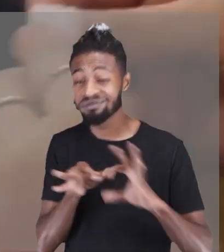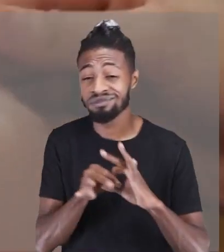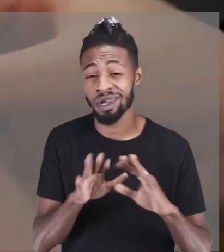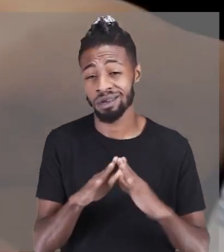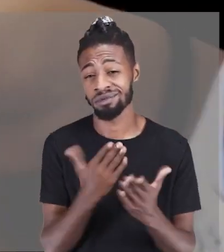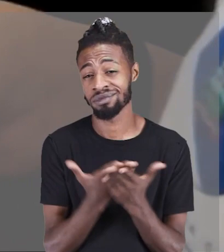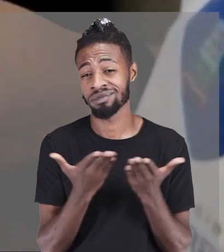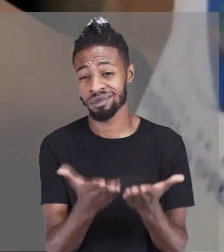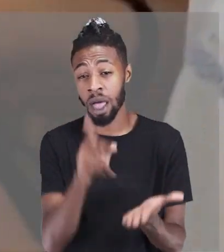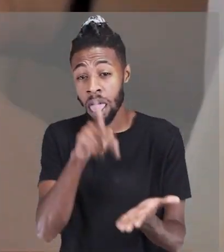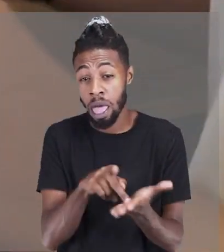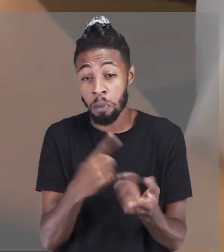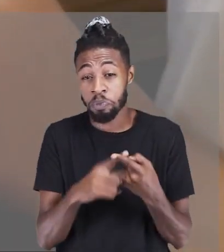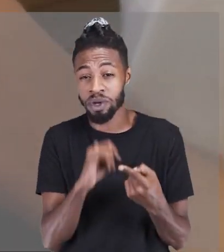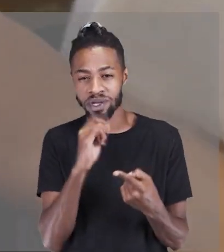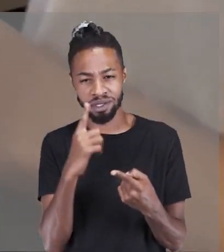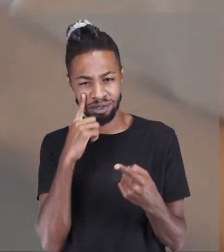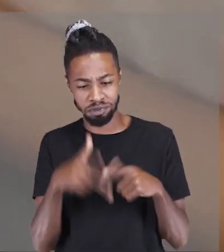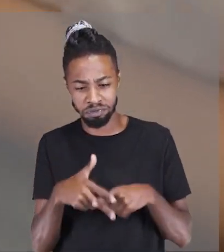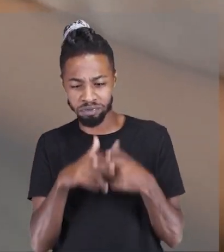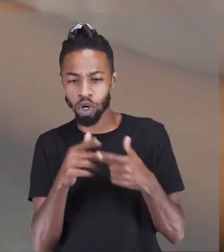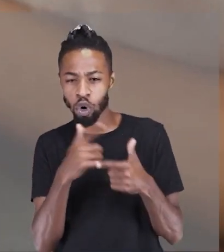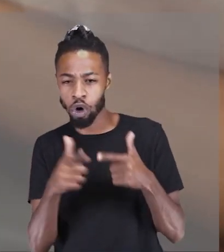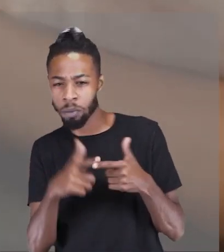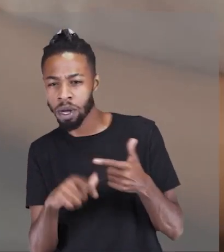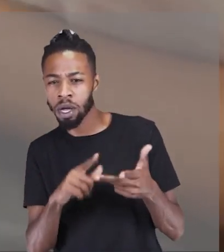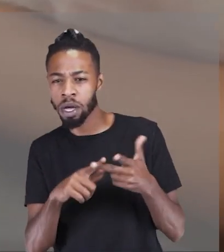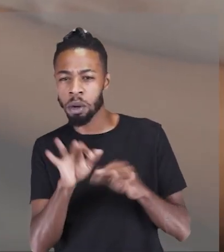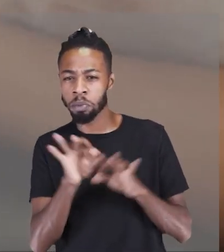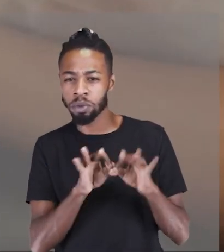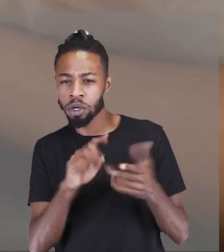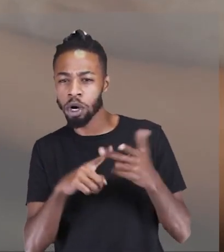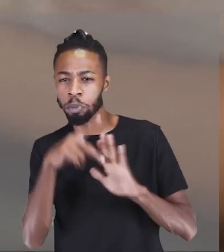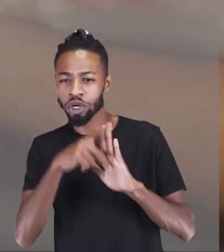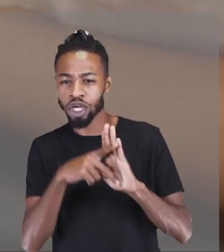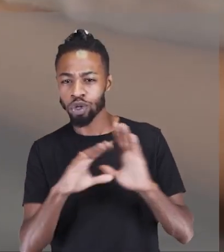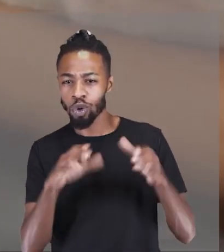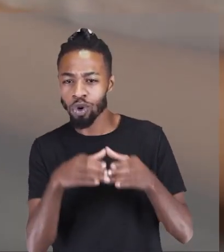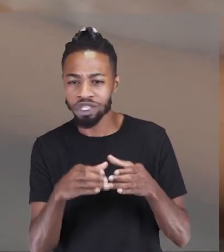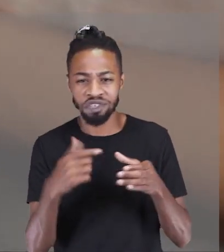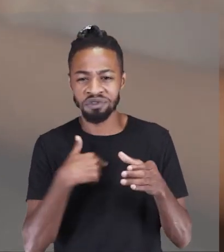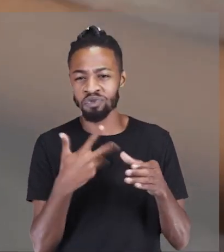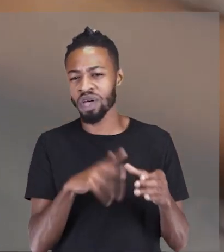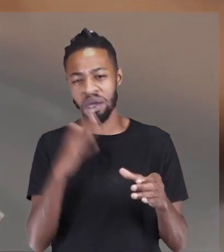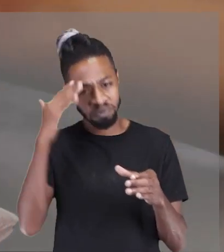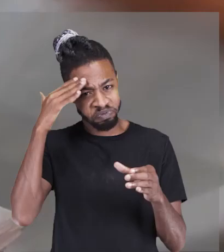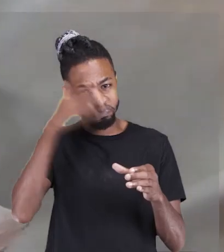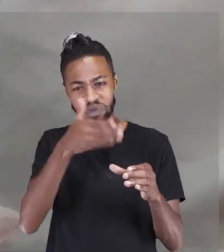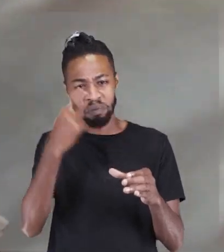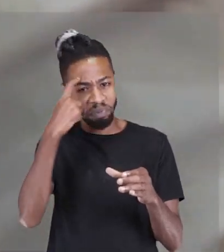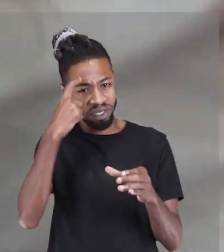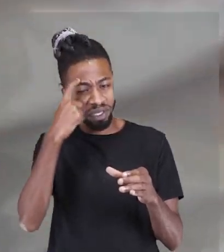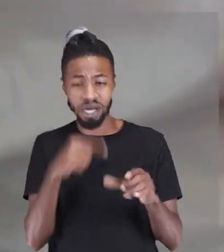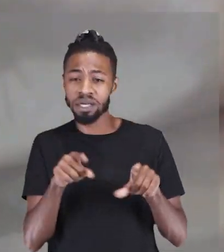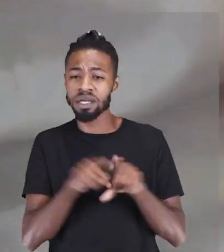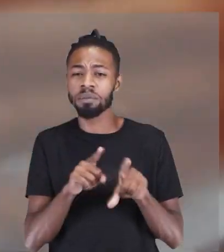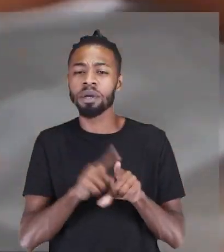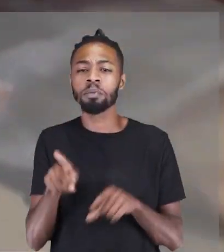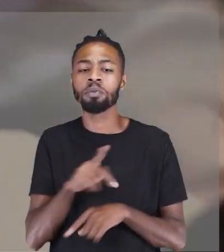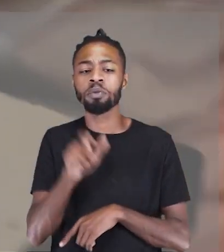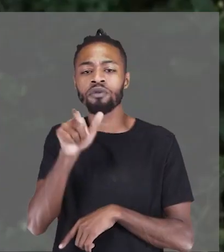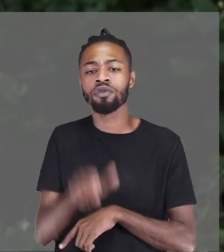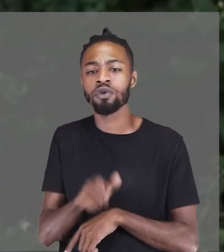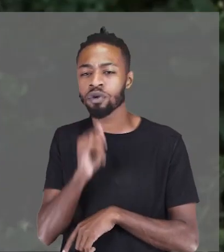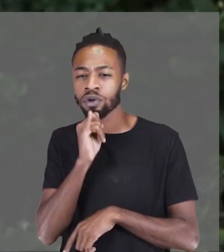o empoderamento da escola para resolver questões de conflito, de convivência e criar projetos coletivos para os alunos que